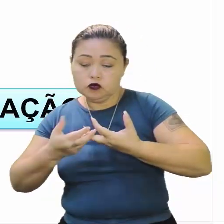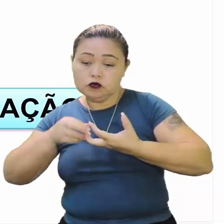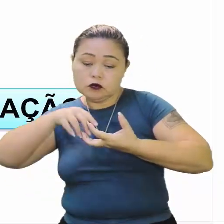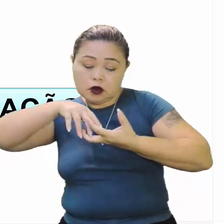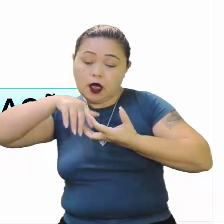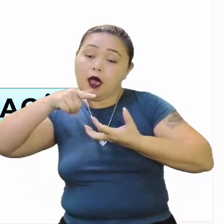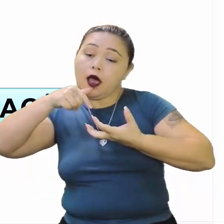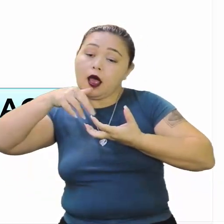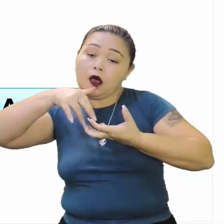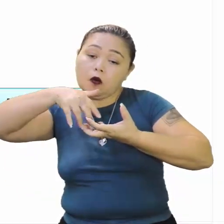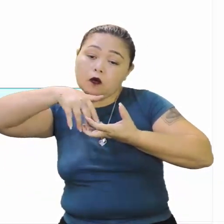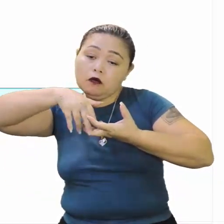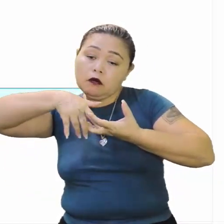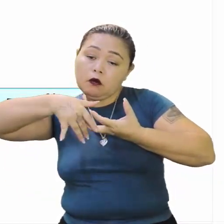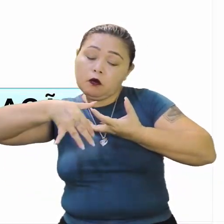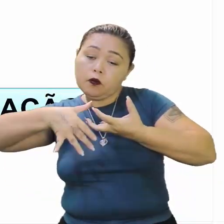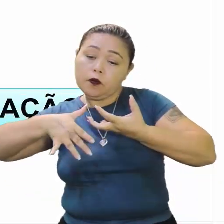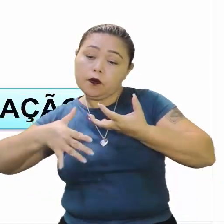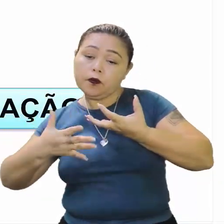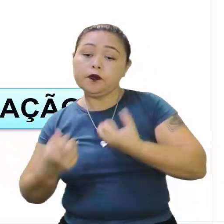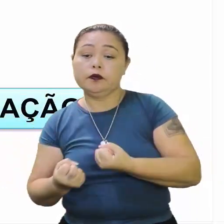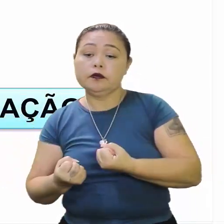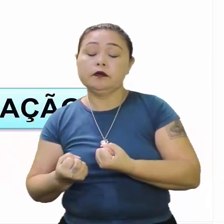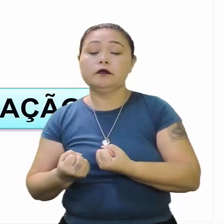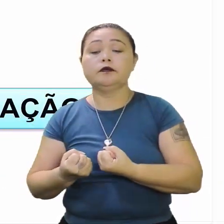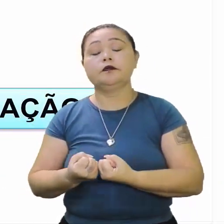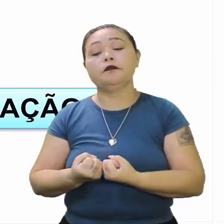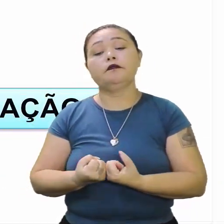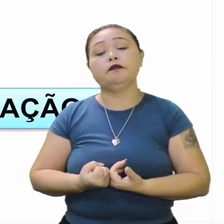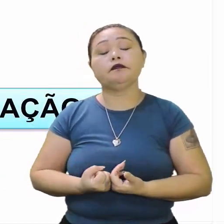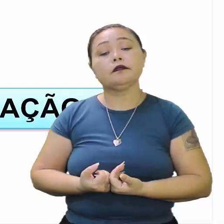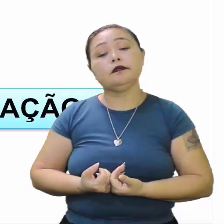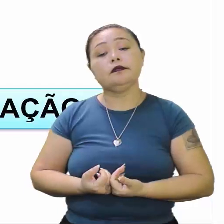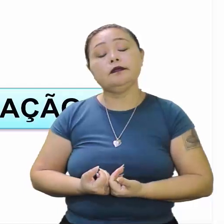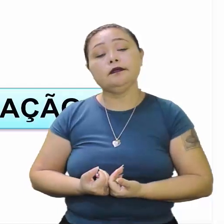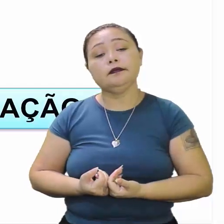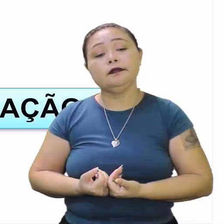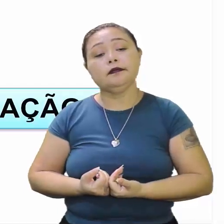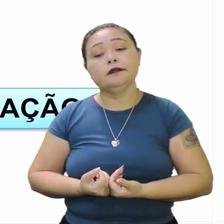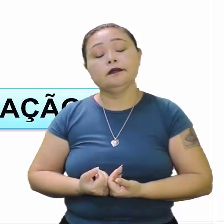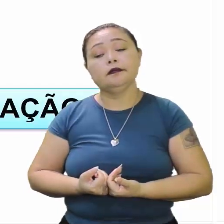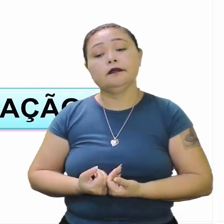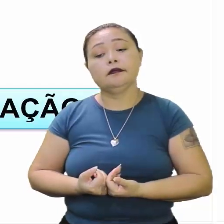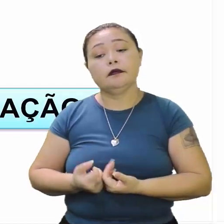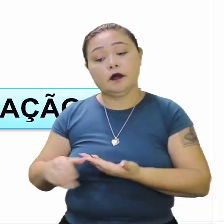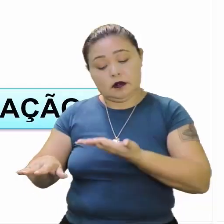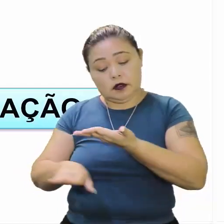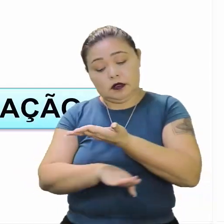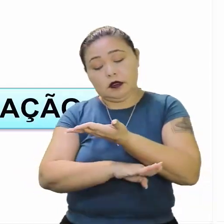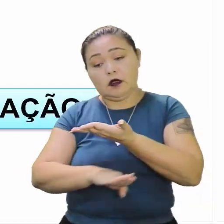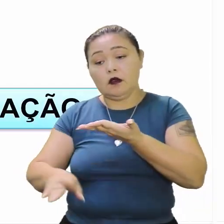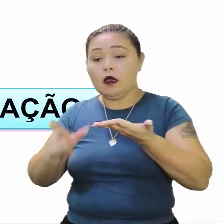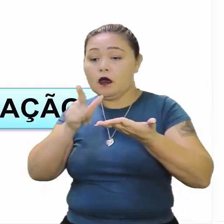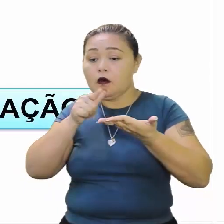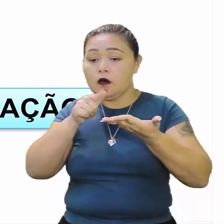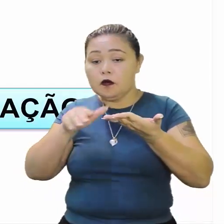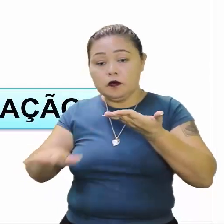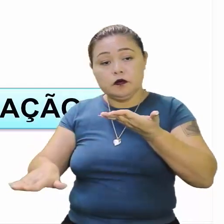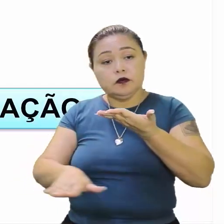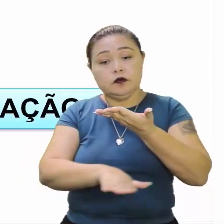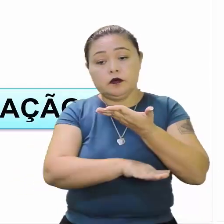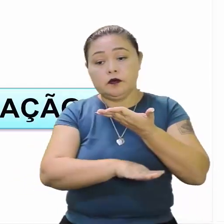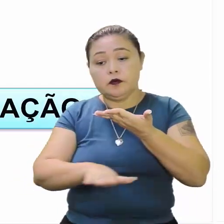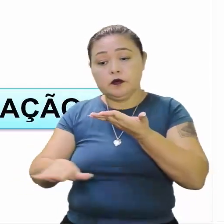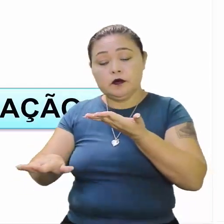permite-se uma infiltração, passando esta água para o lençol freático. Por isso que nós